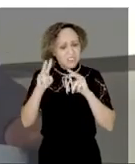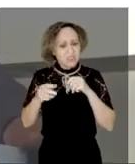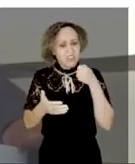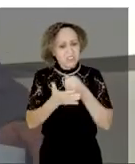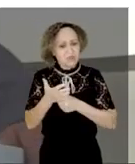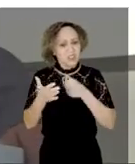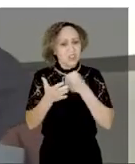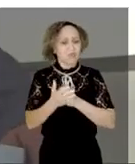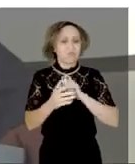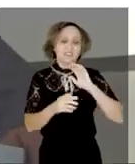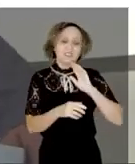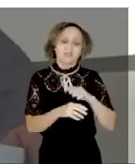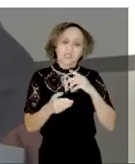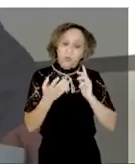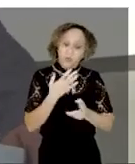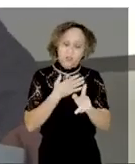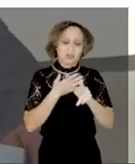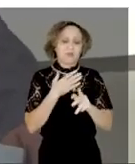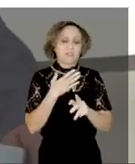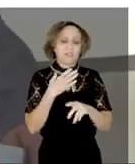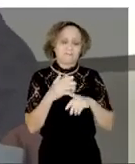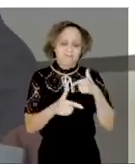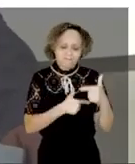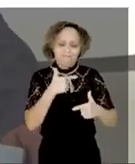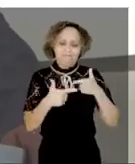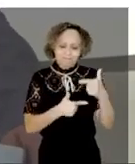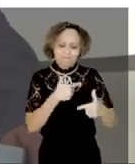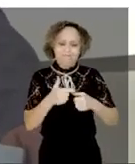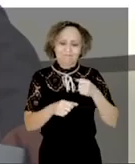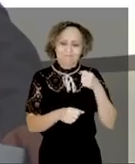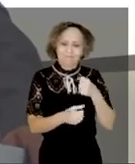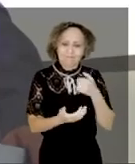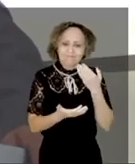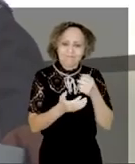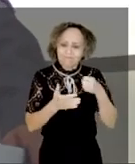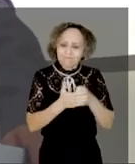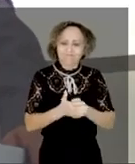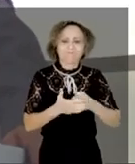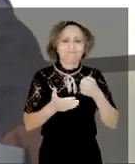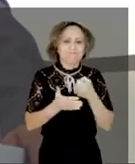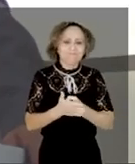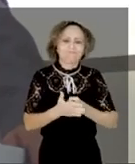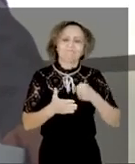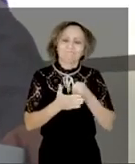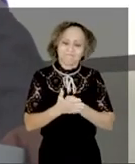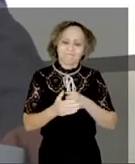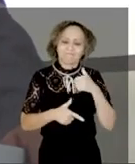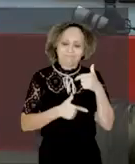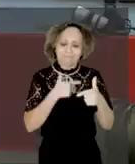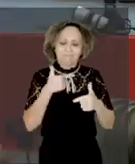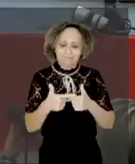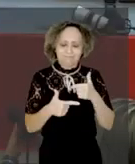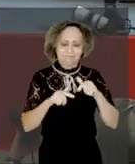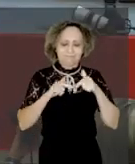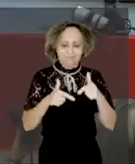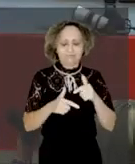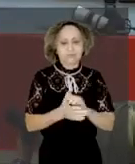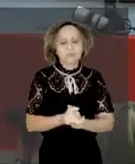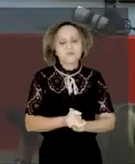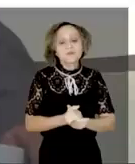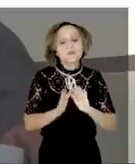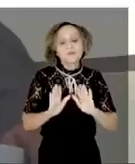nós vamos estar exibindo aqui o filme do Marighella nessa noite. O filme do Marighella, que foi